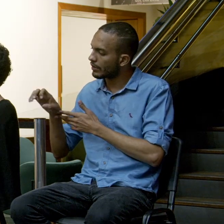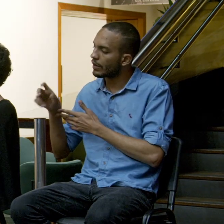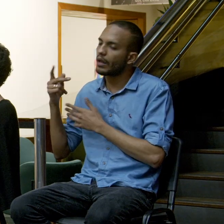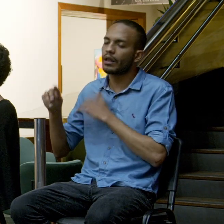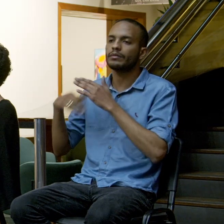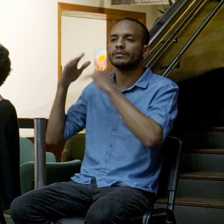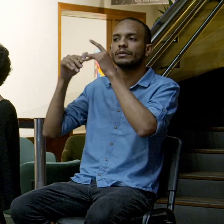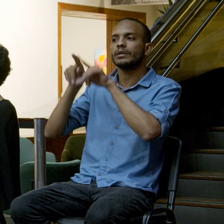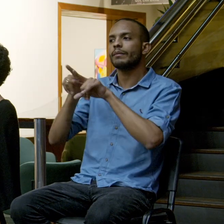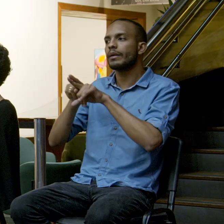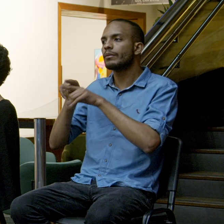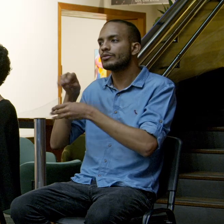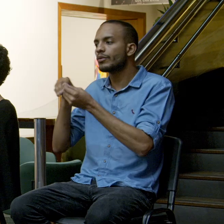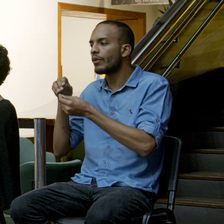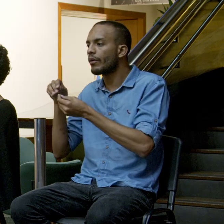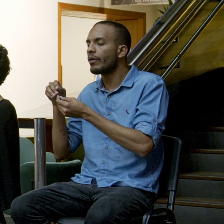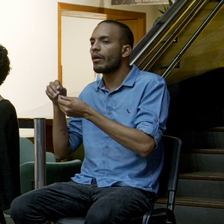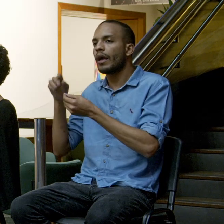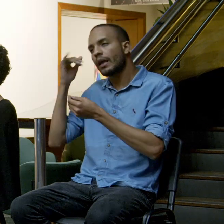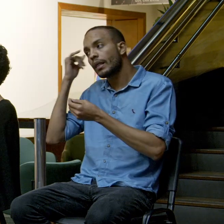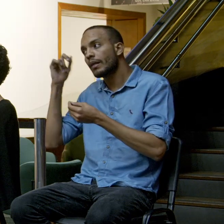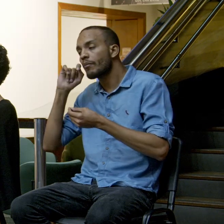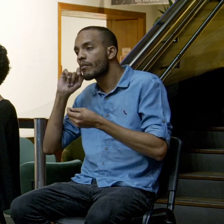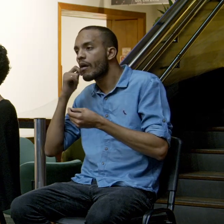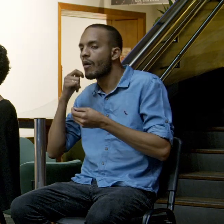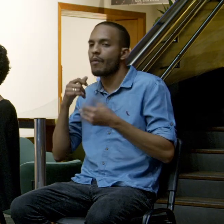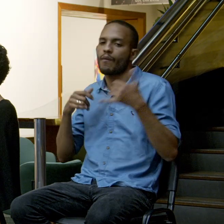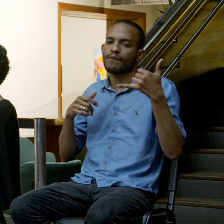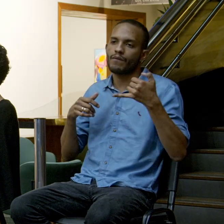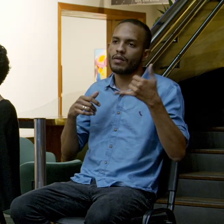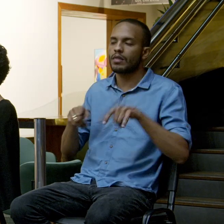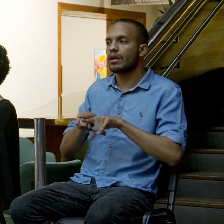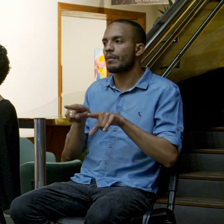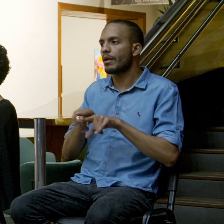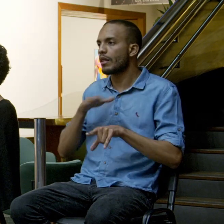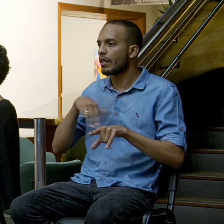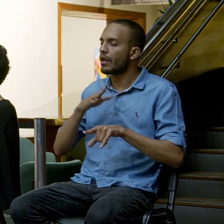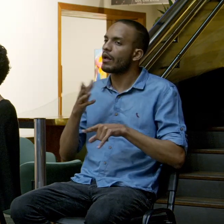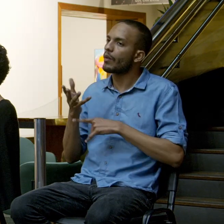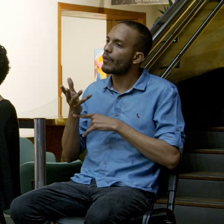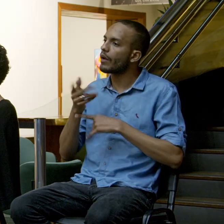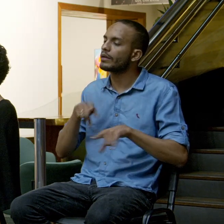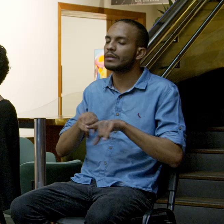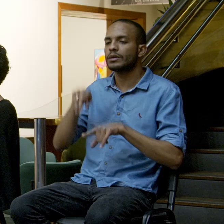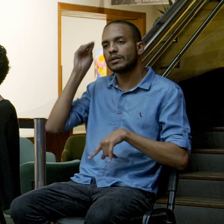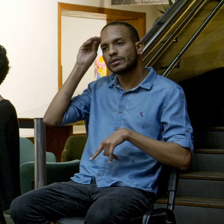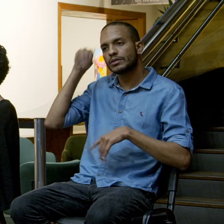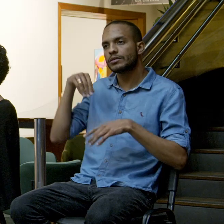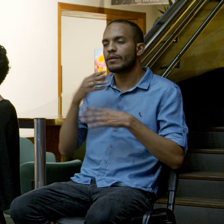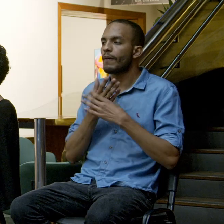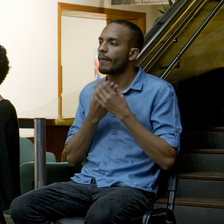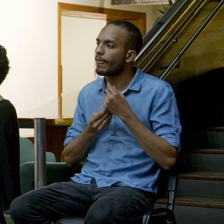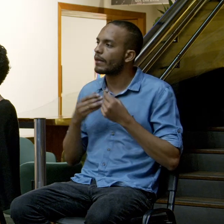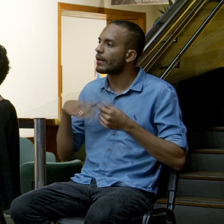entre o pão e as fezes. Foi, inclusive, num comentário de um passante de uma obra, ao dizer desistite na frente de